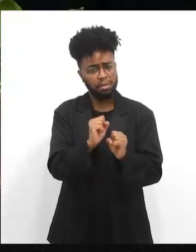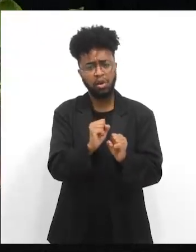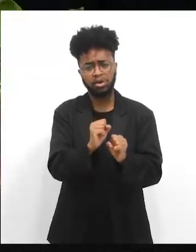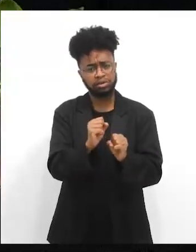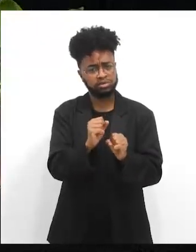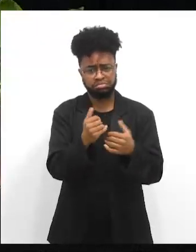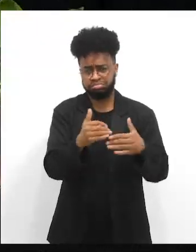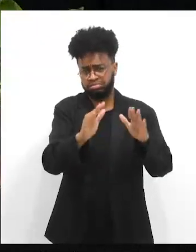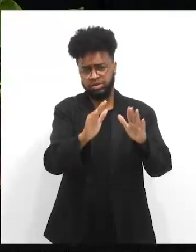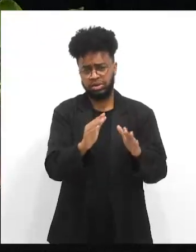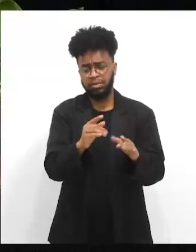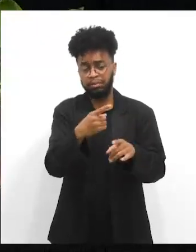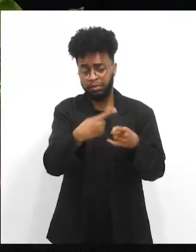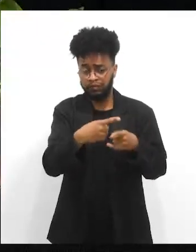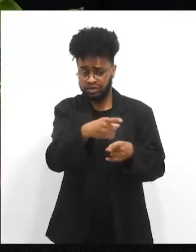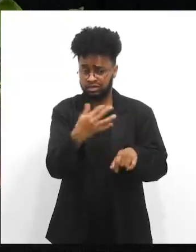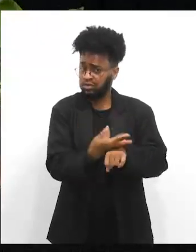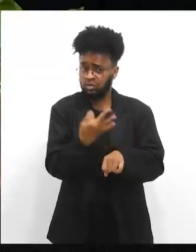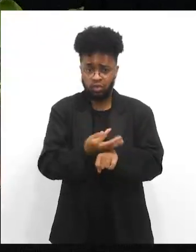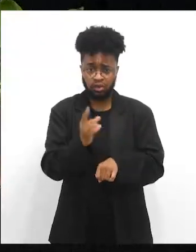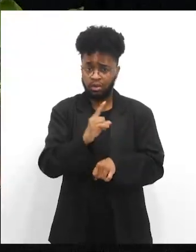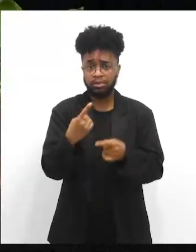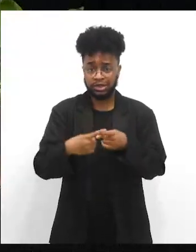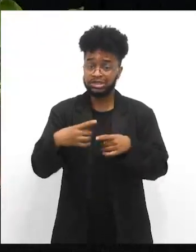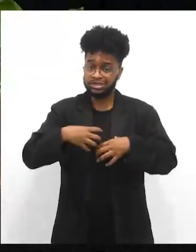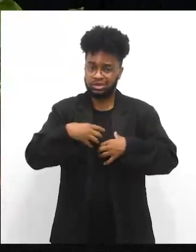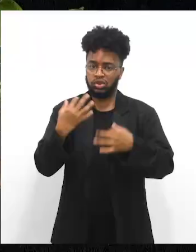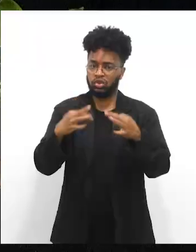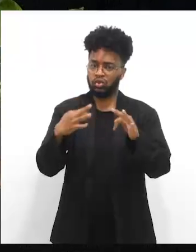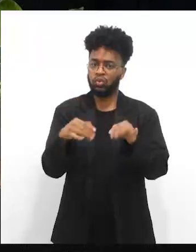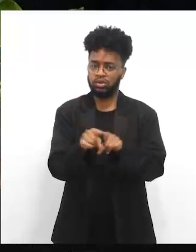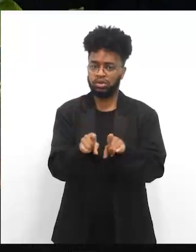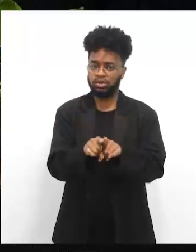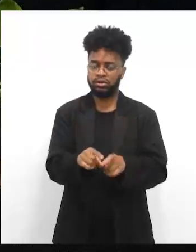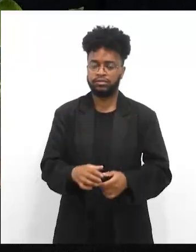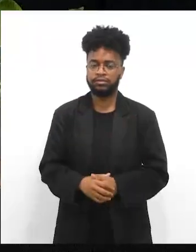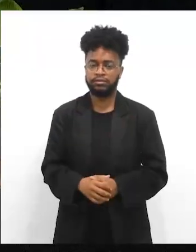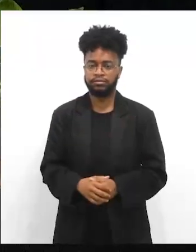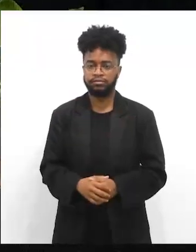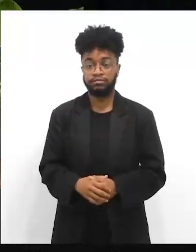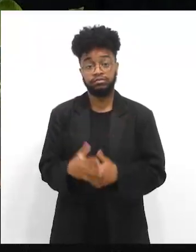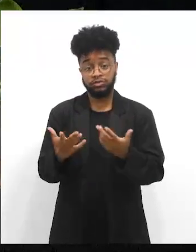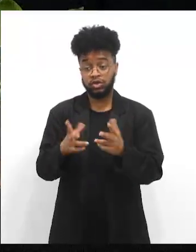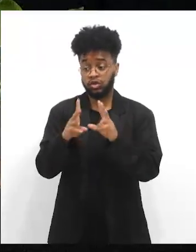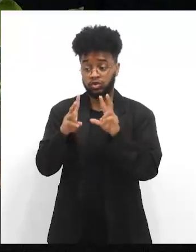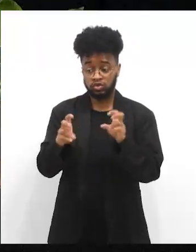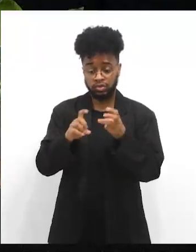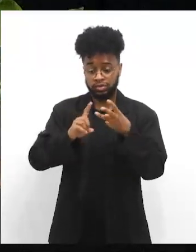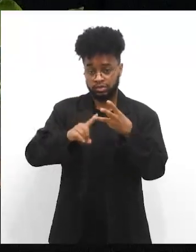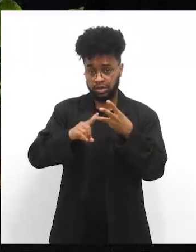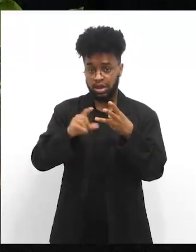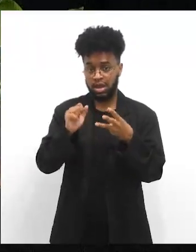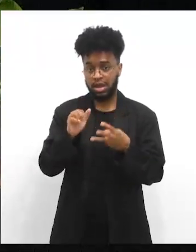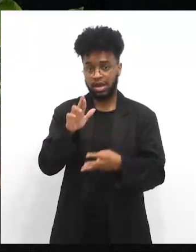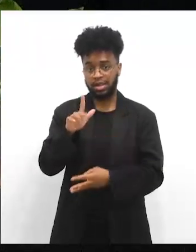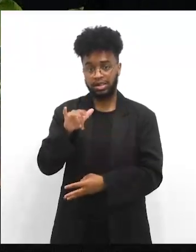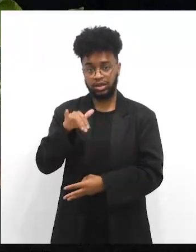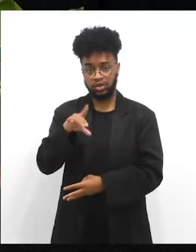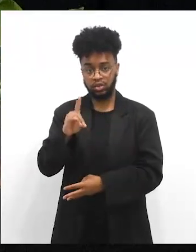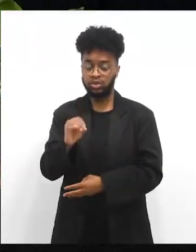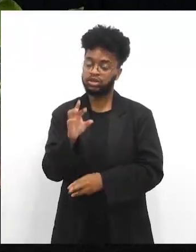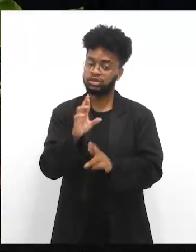deixa aí, porque você não está aguentando. Porque ela também sentia dor. No caso do